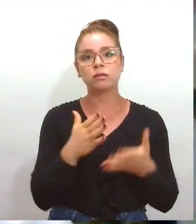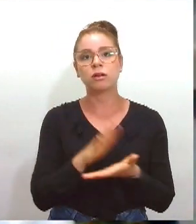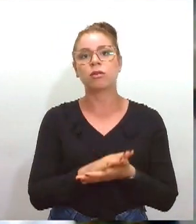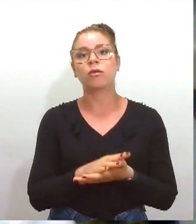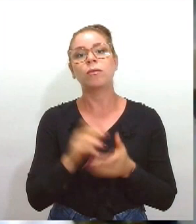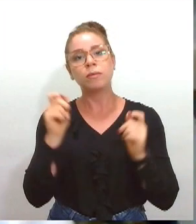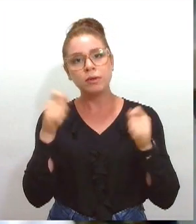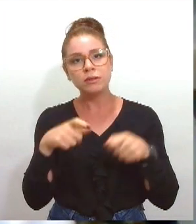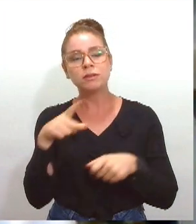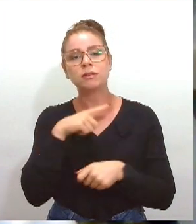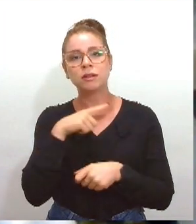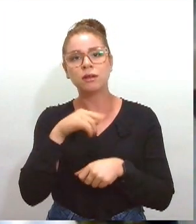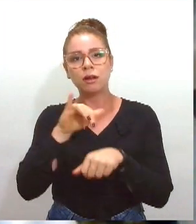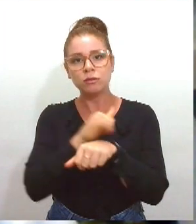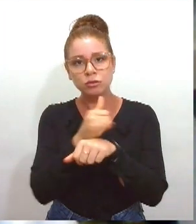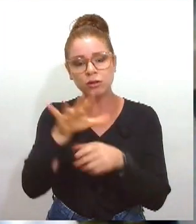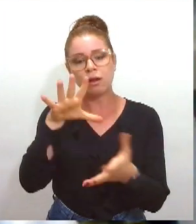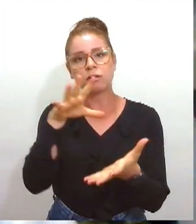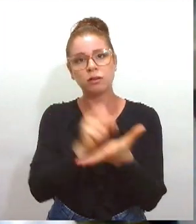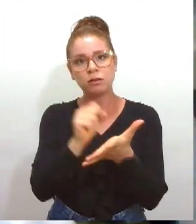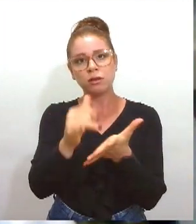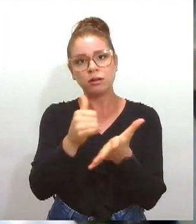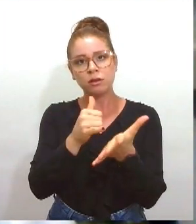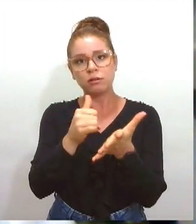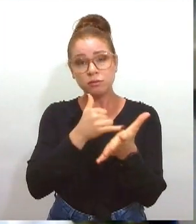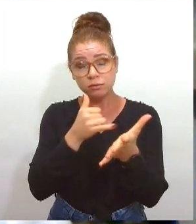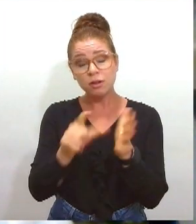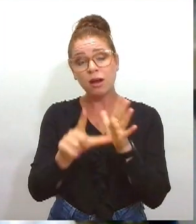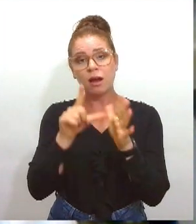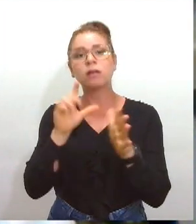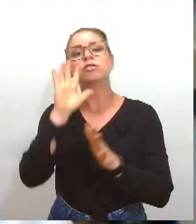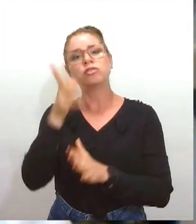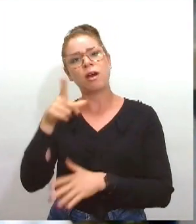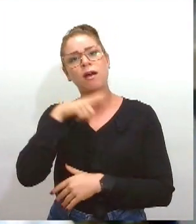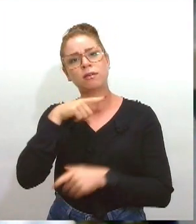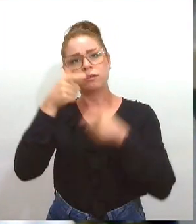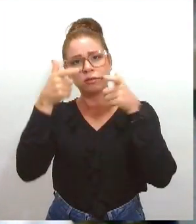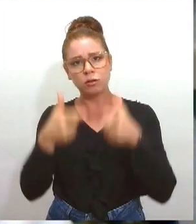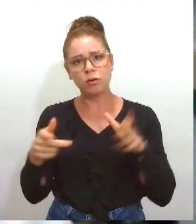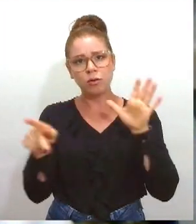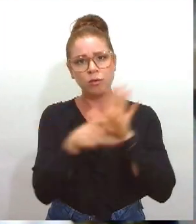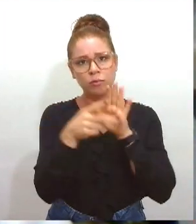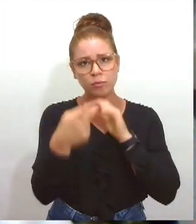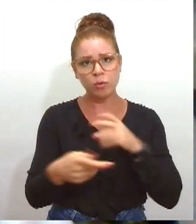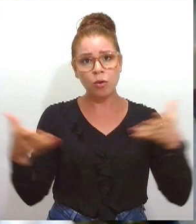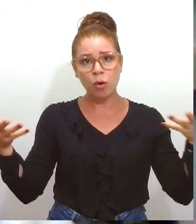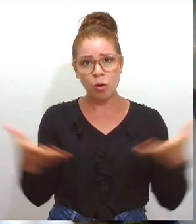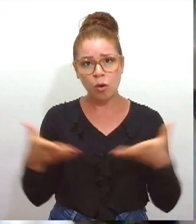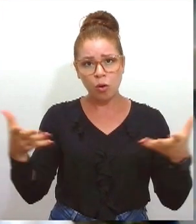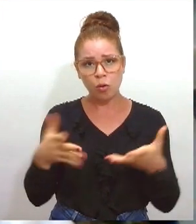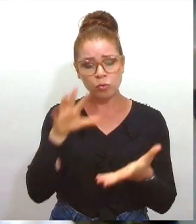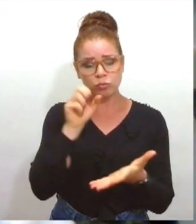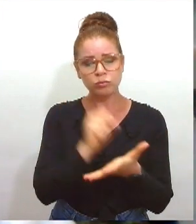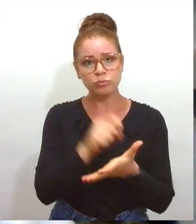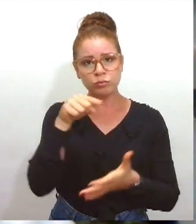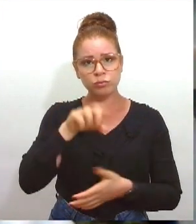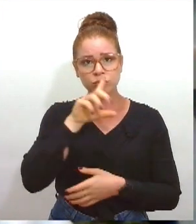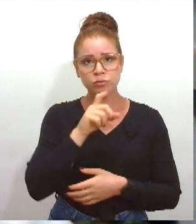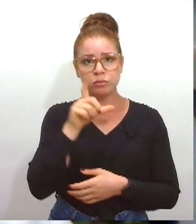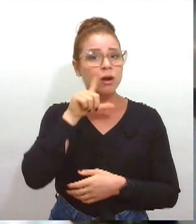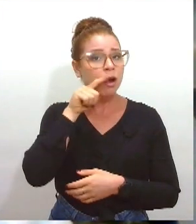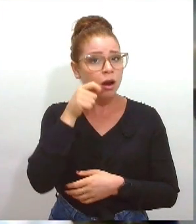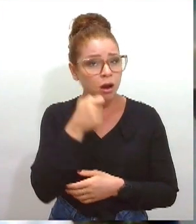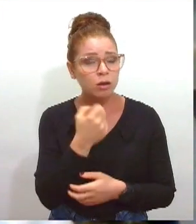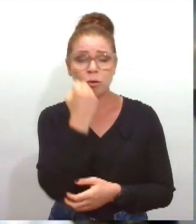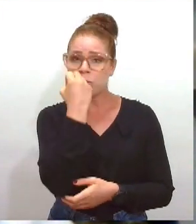pacientes cadastrados. Hoje nós já temos o laboratório de imunogenética instalado aqui em Aracaju, isso facilita muito os exames